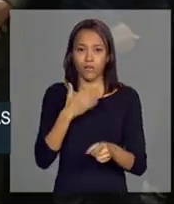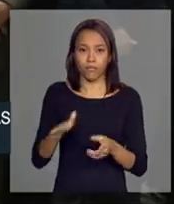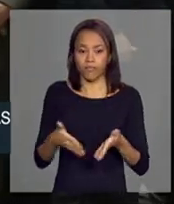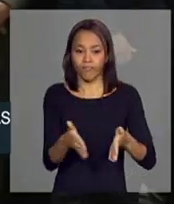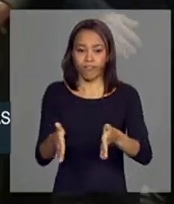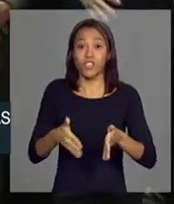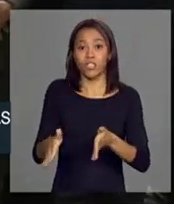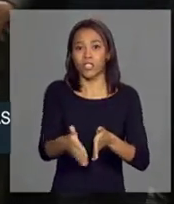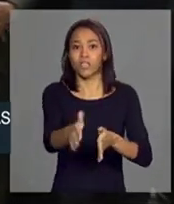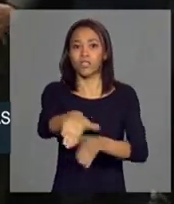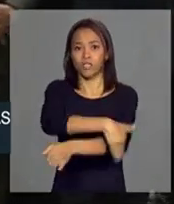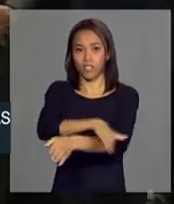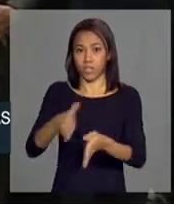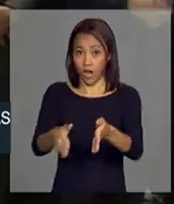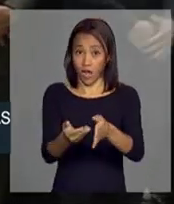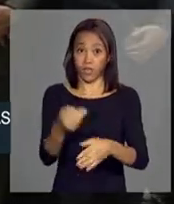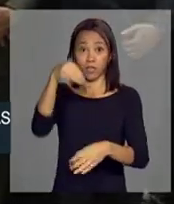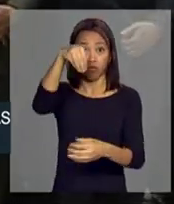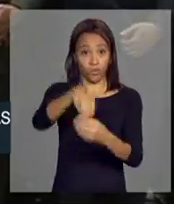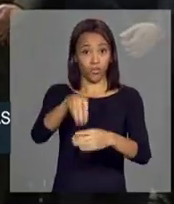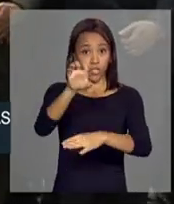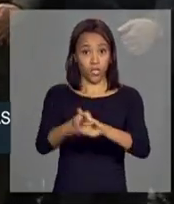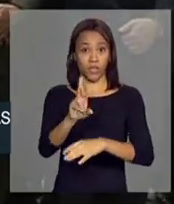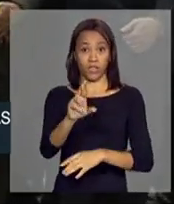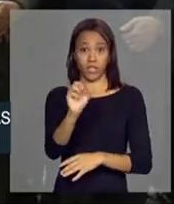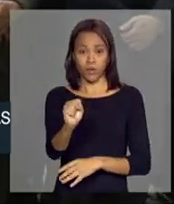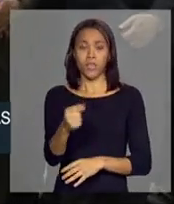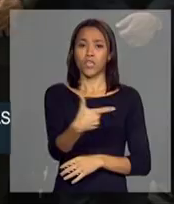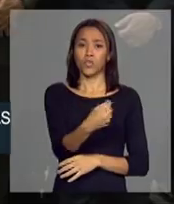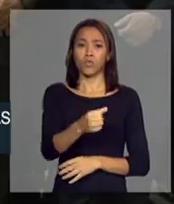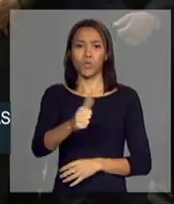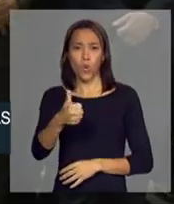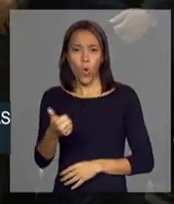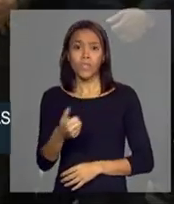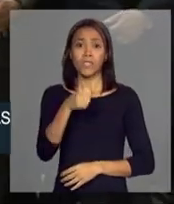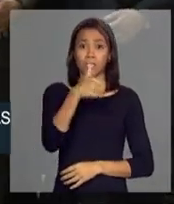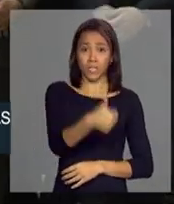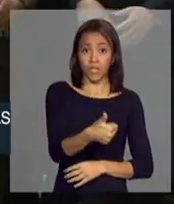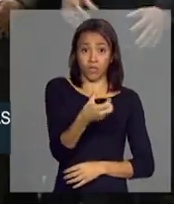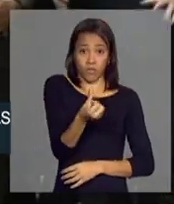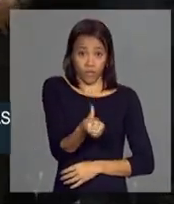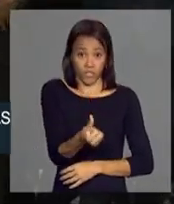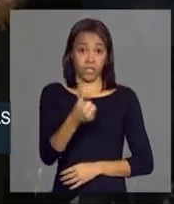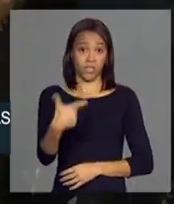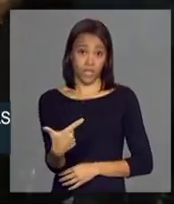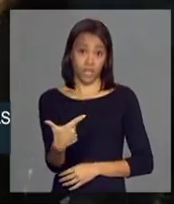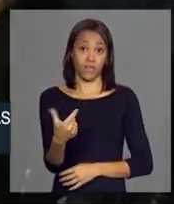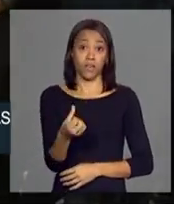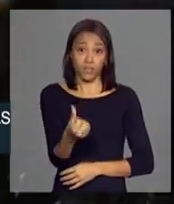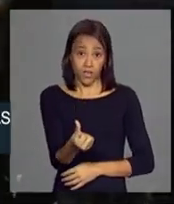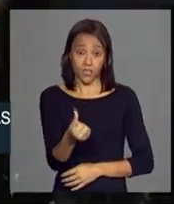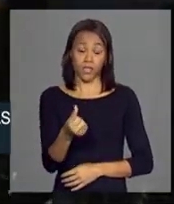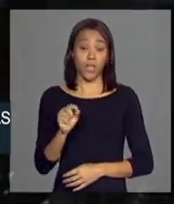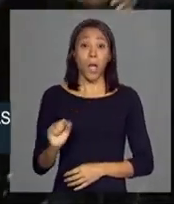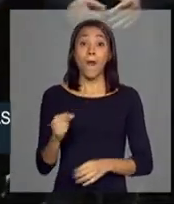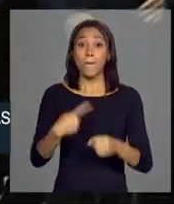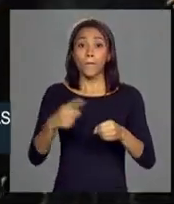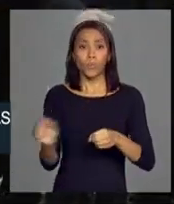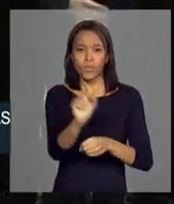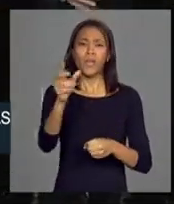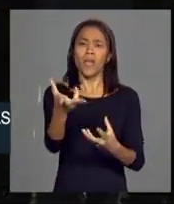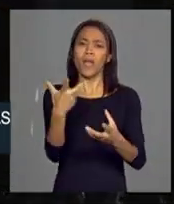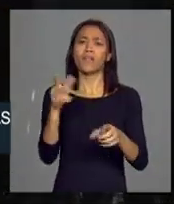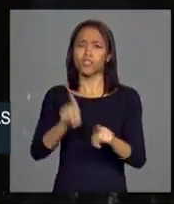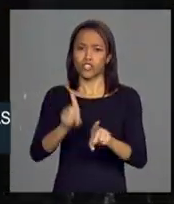do rio grande do sul em 2011 126 municípios receberão outras 114 retro